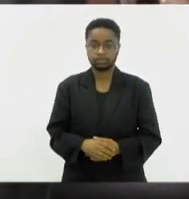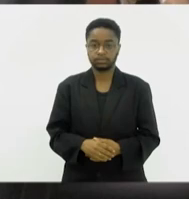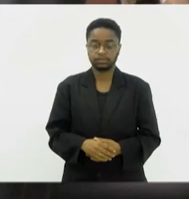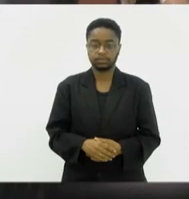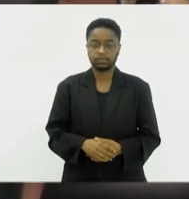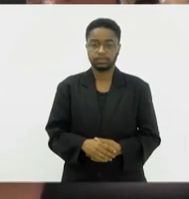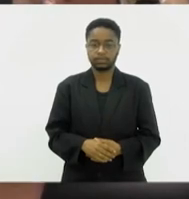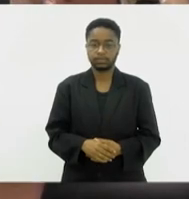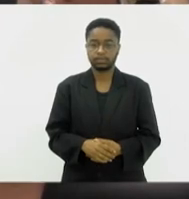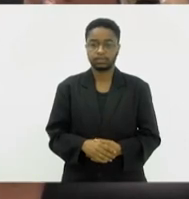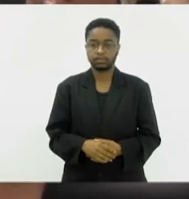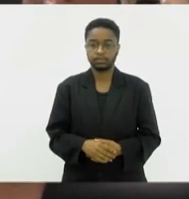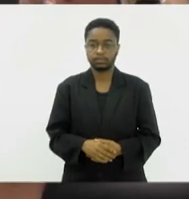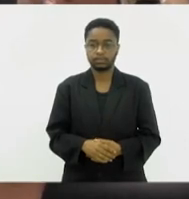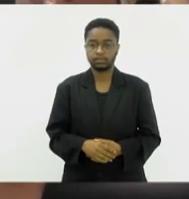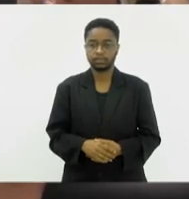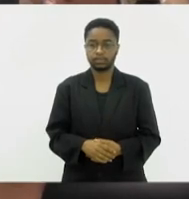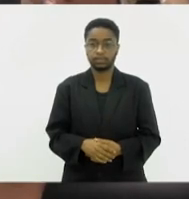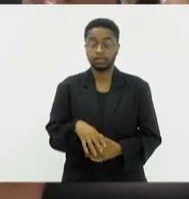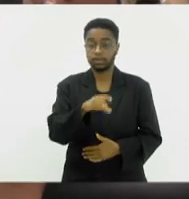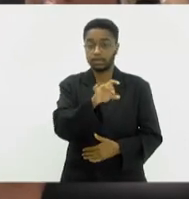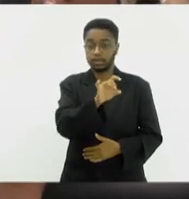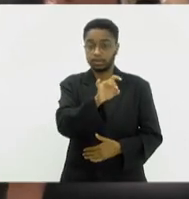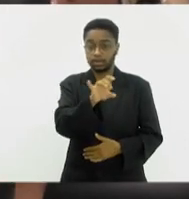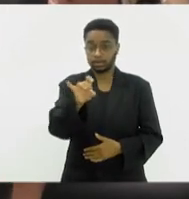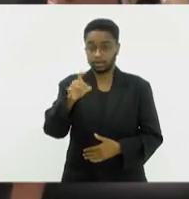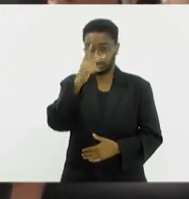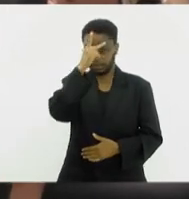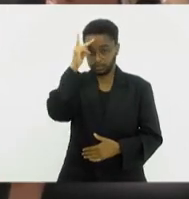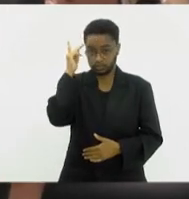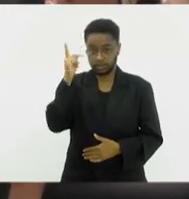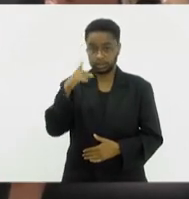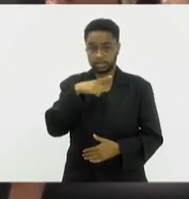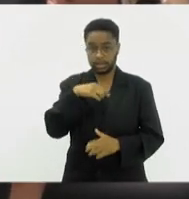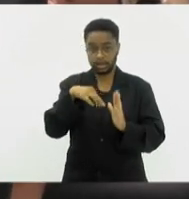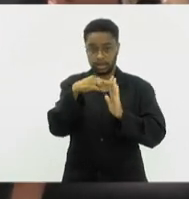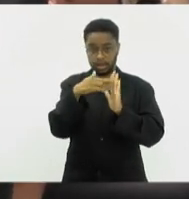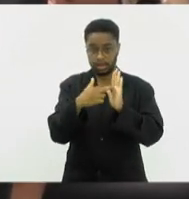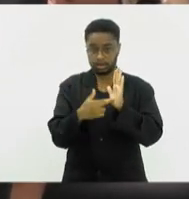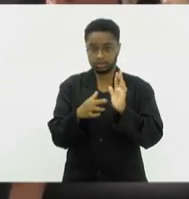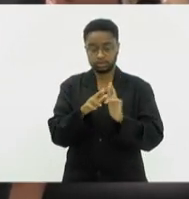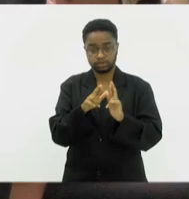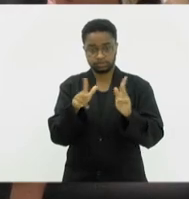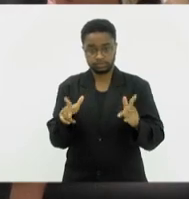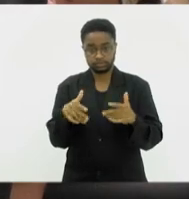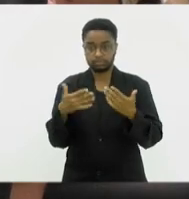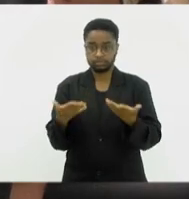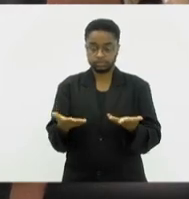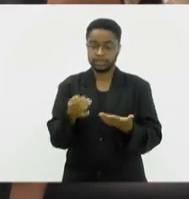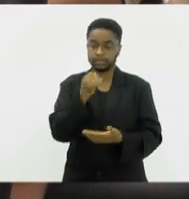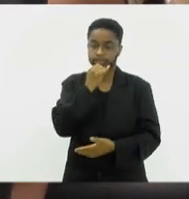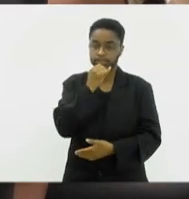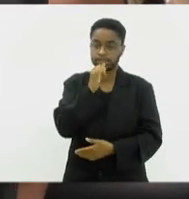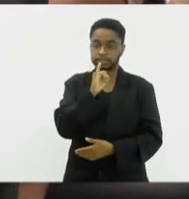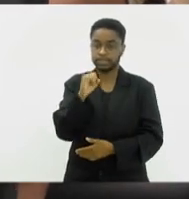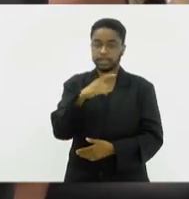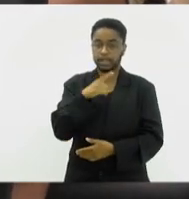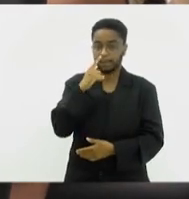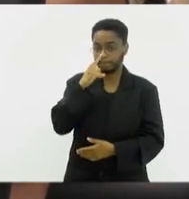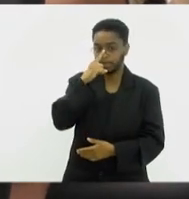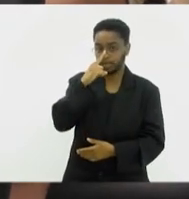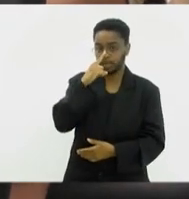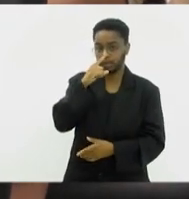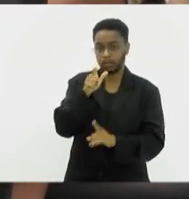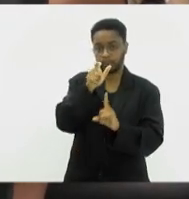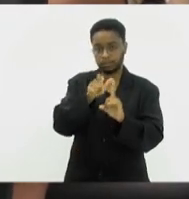tem uma especificidade. O microfone dele está muito baixo. Para cada pessoa tem uma especificidade, né? Se há algum risco iminente da